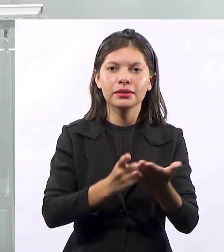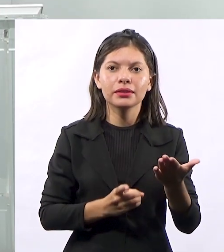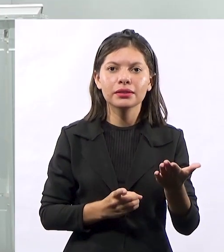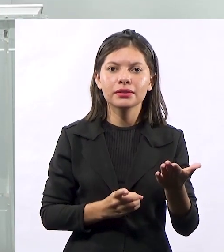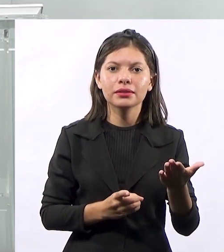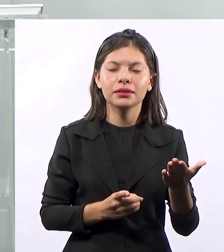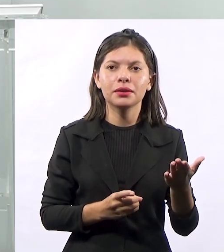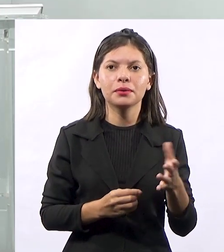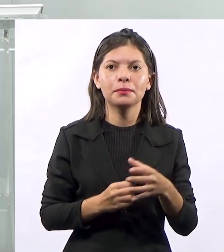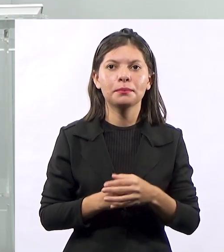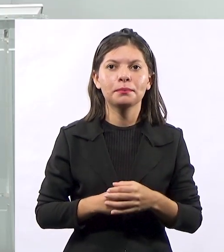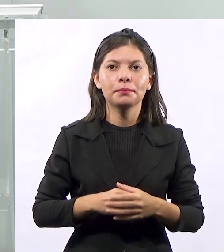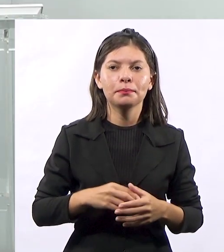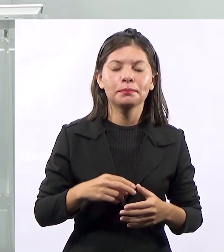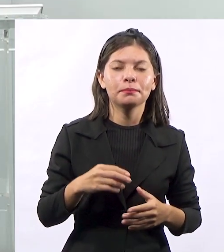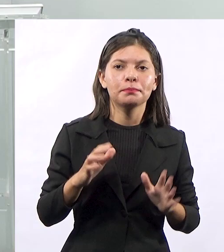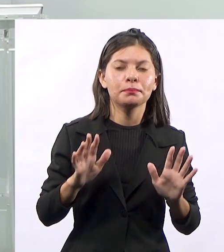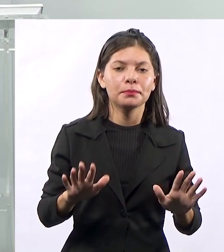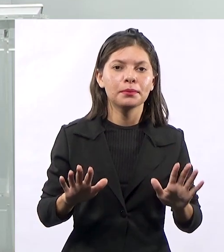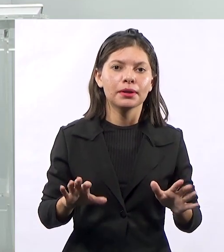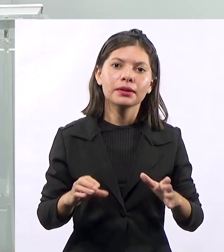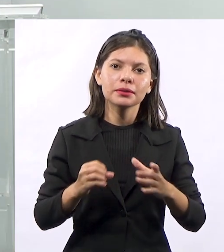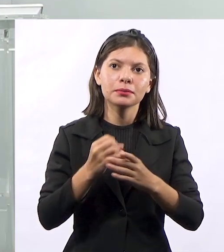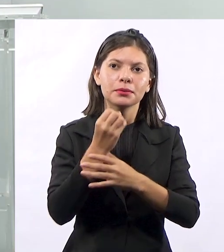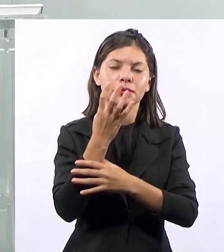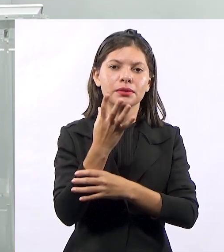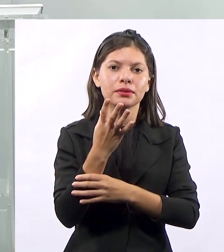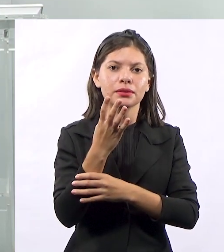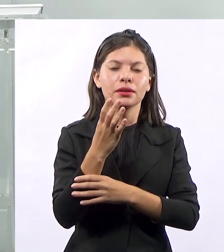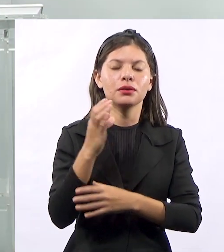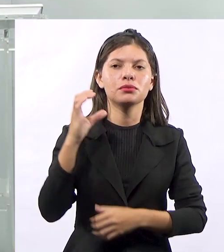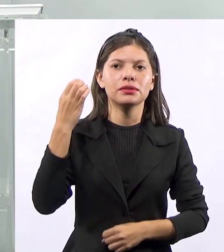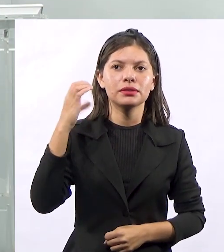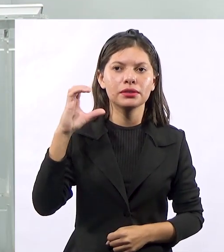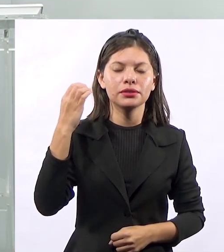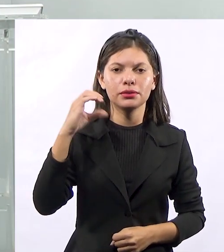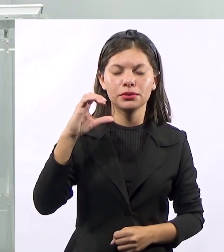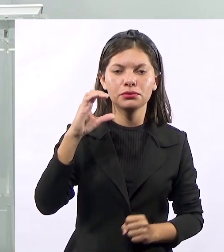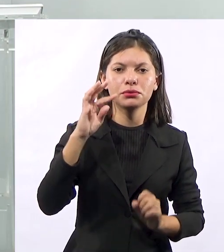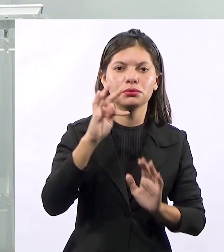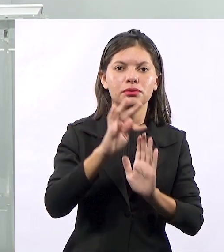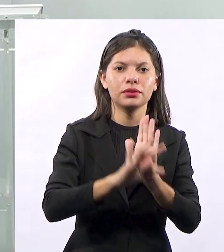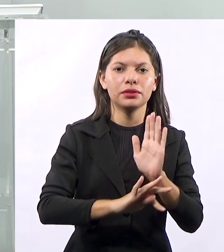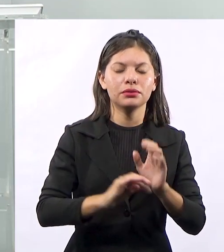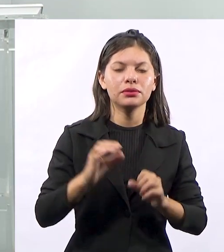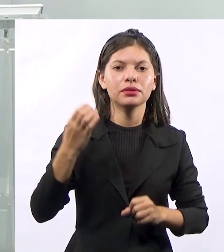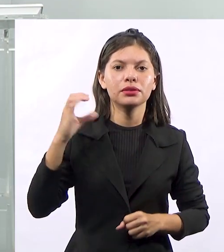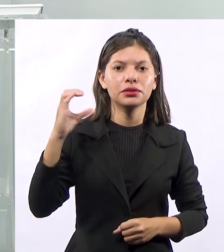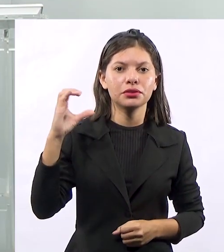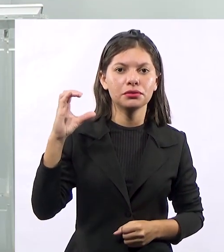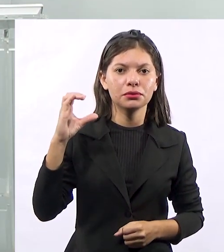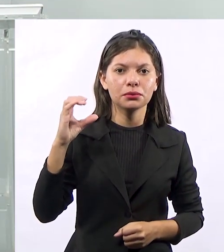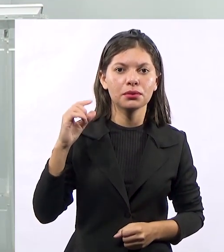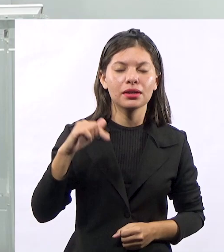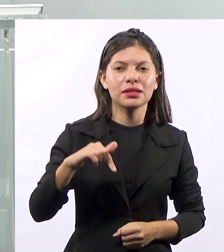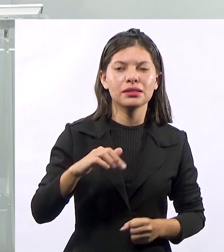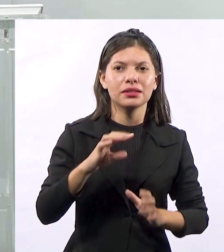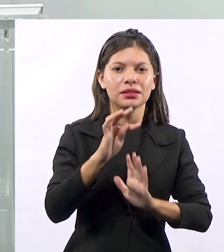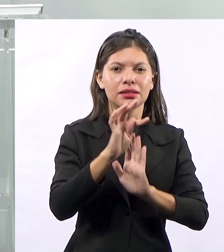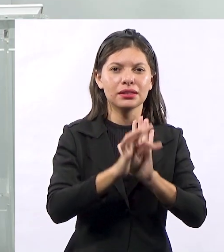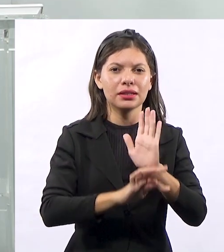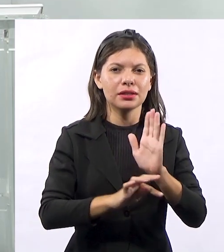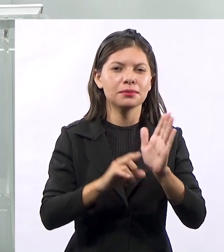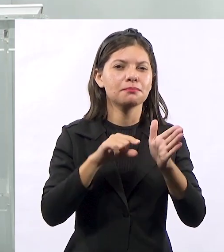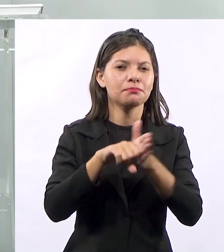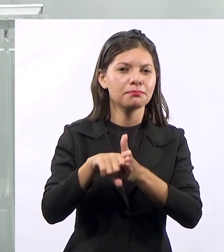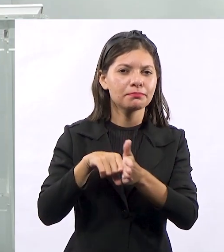Quando você fala de produção científica, de texto científico, você está falando que esse texto ele